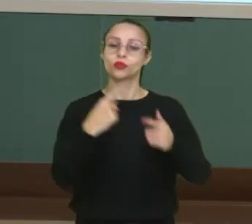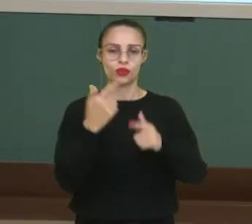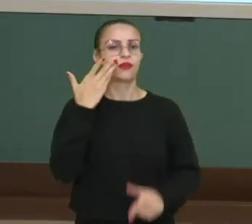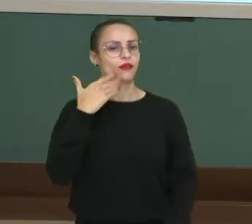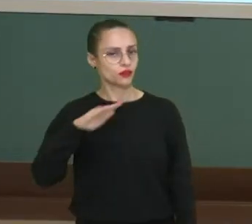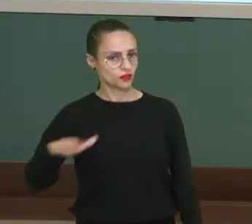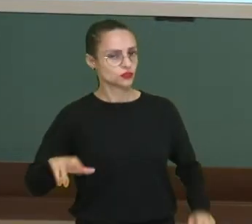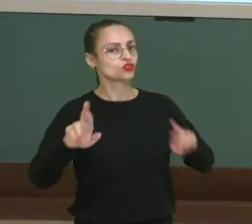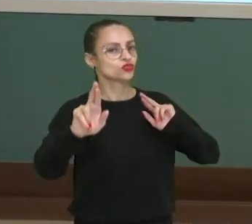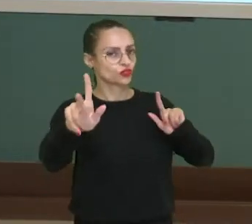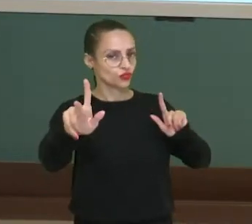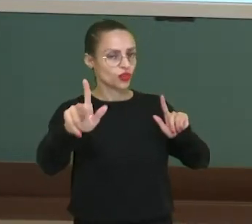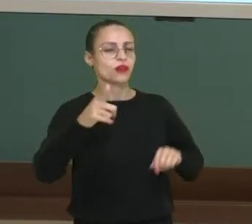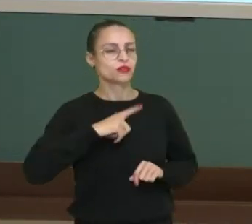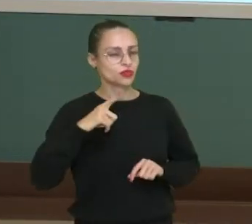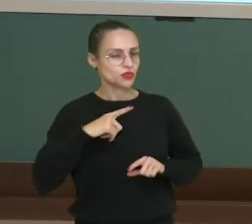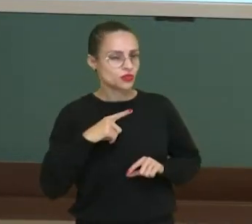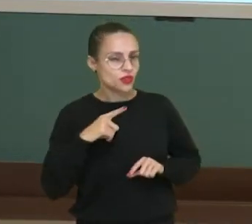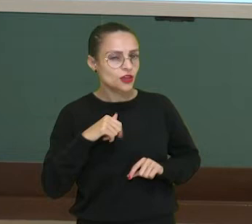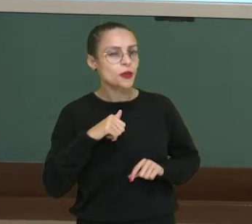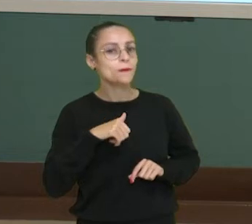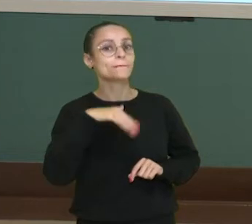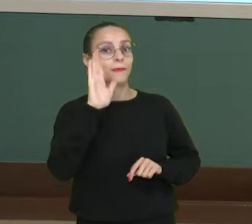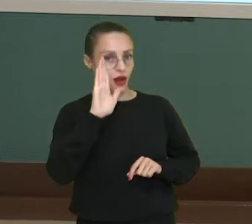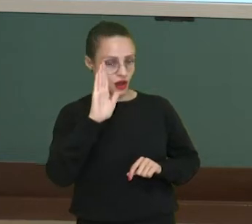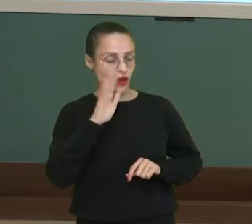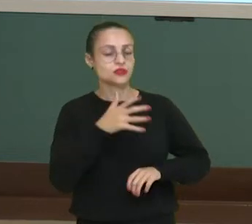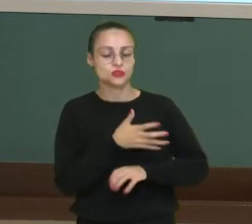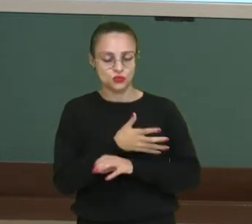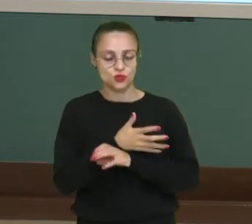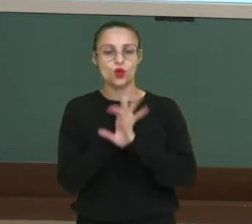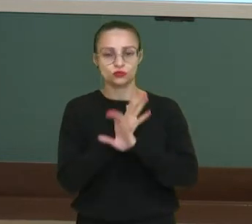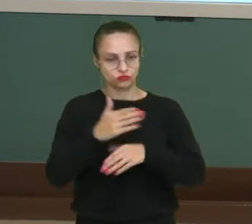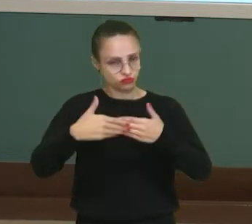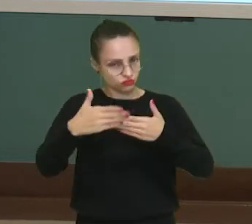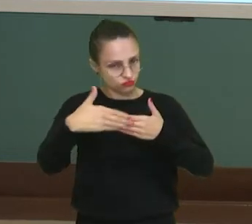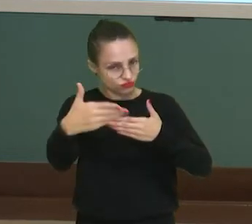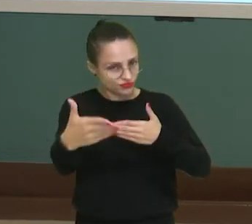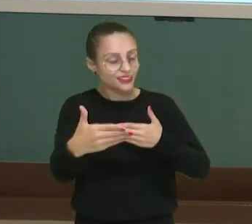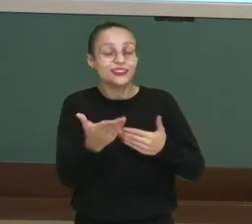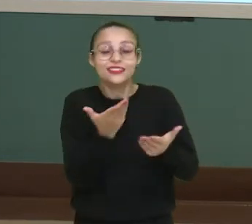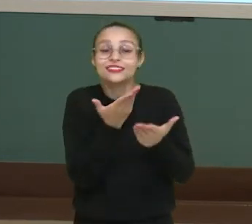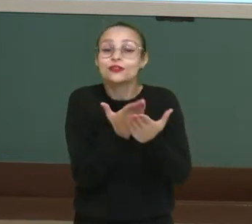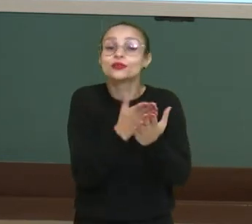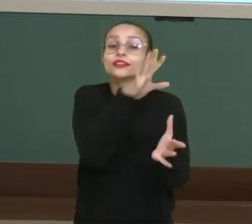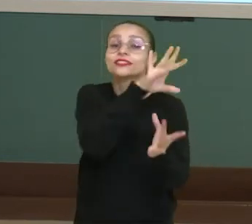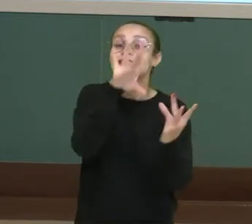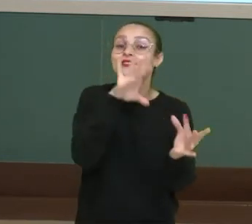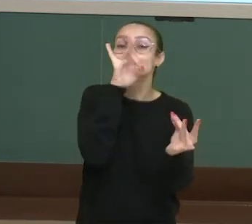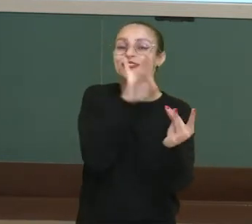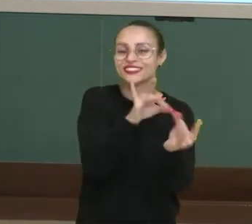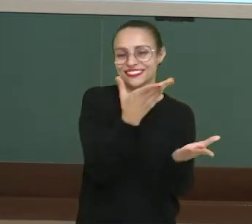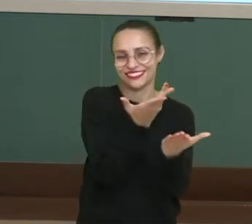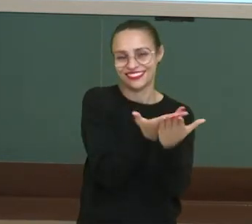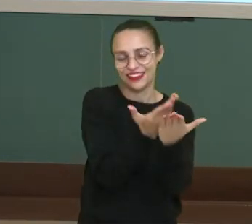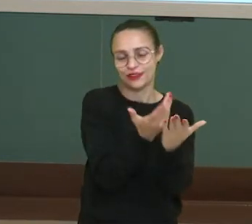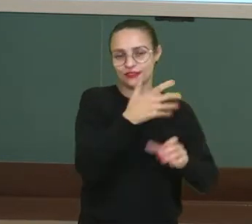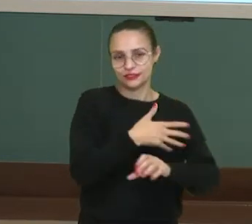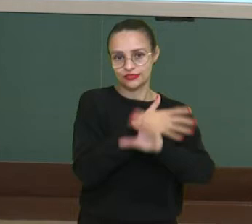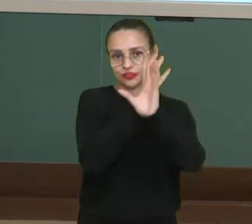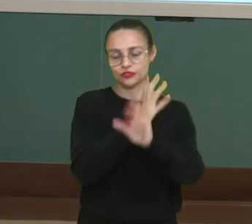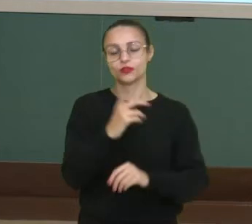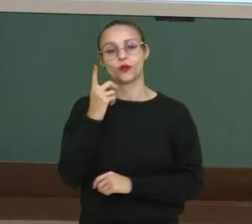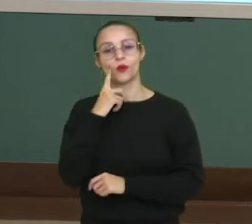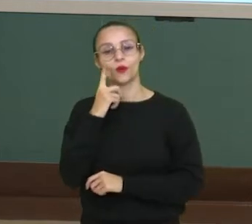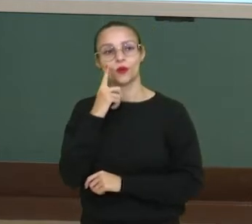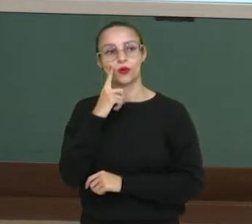é diferente, tem um pouco mais de ossos. A gente vai conversar isso na aula sobre o sistema esquelético. A